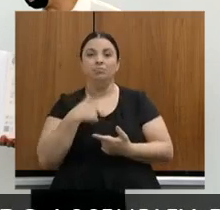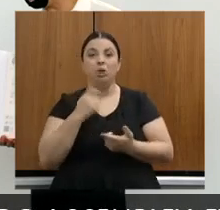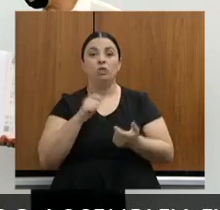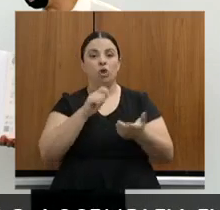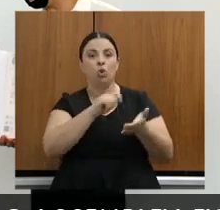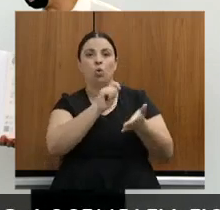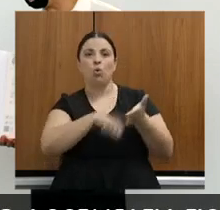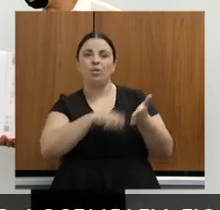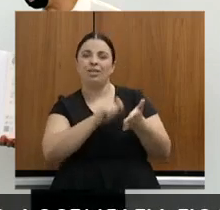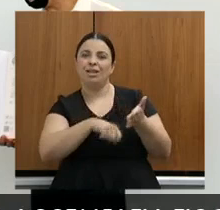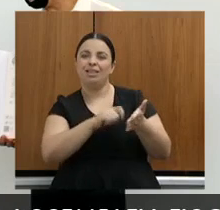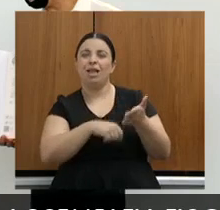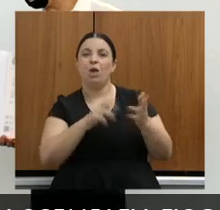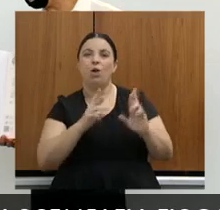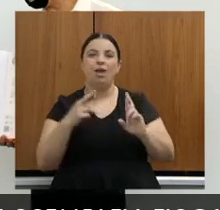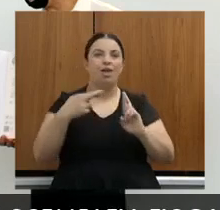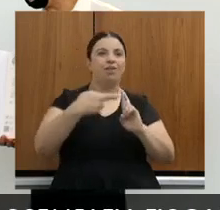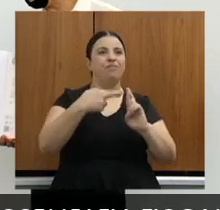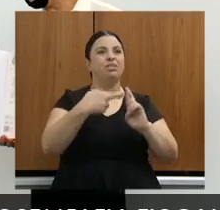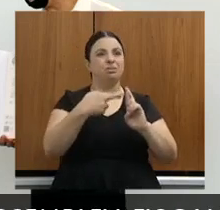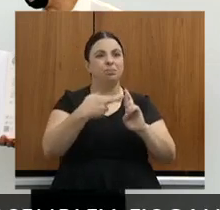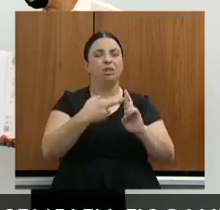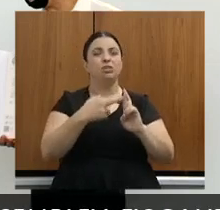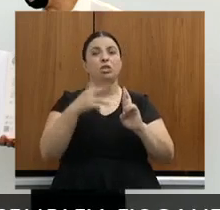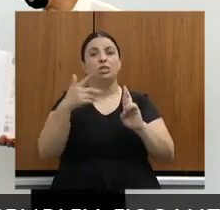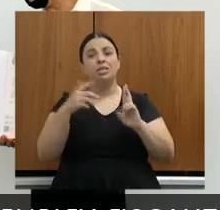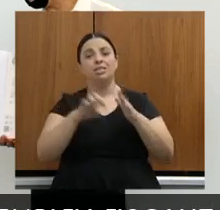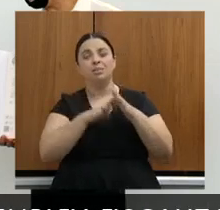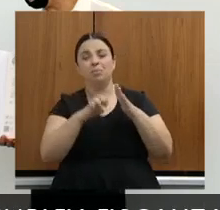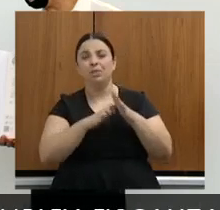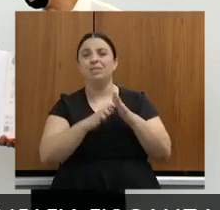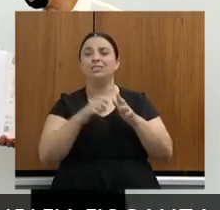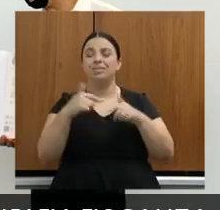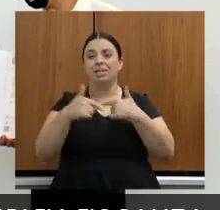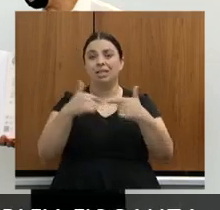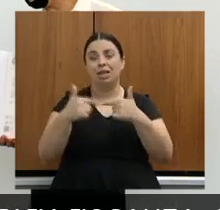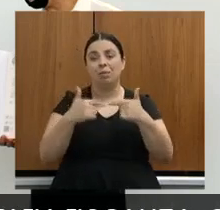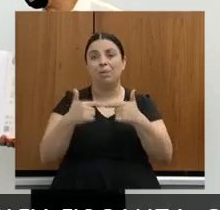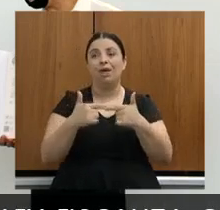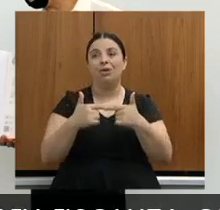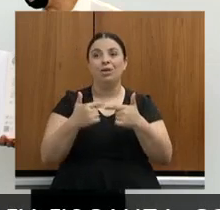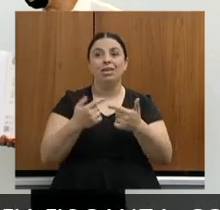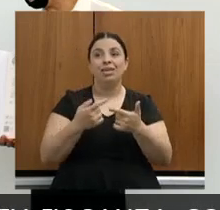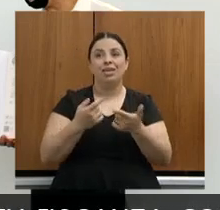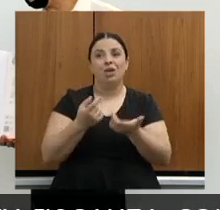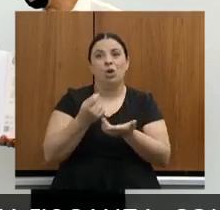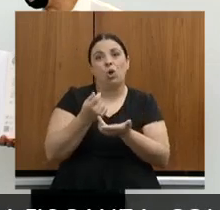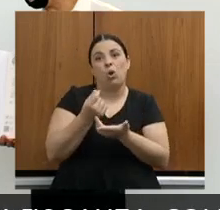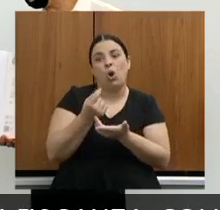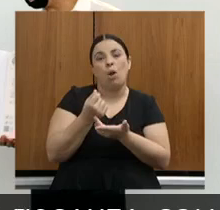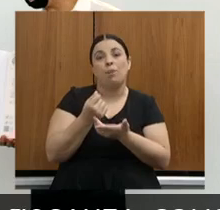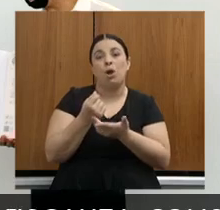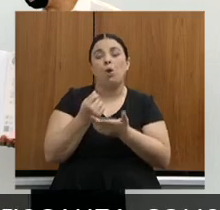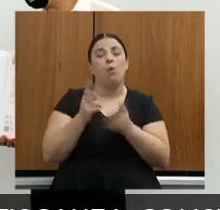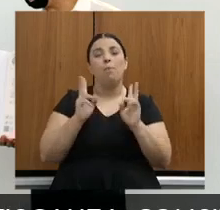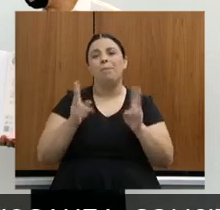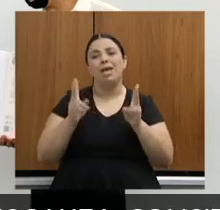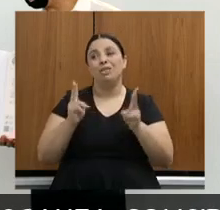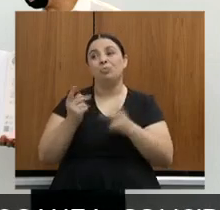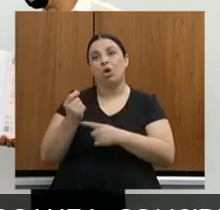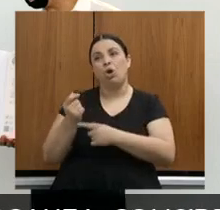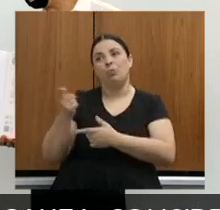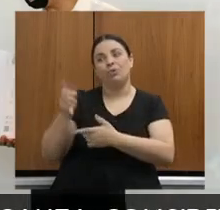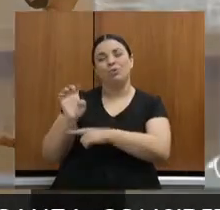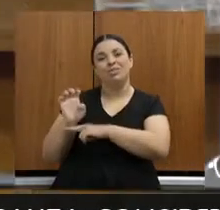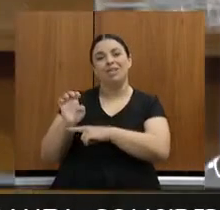contratar um georreferenciamento das mesmas empresas que fazem o trabalho pela curso do Estado então com isso a gente tá bem